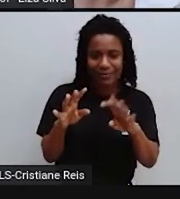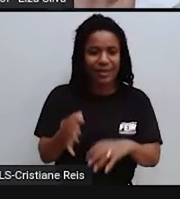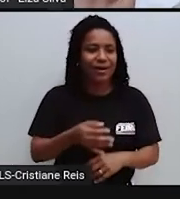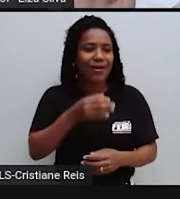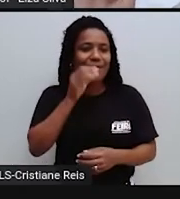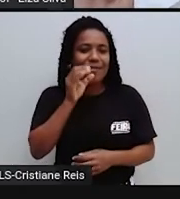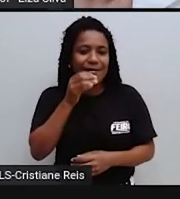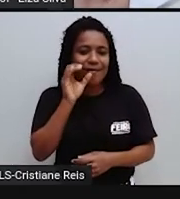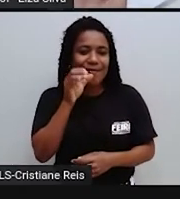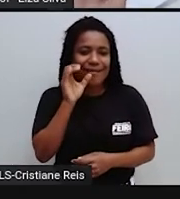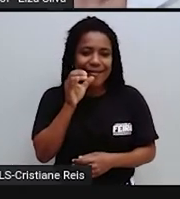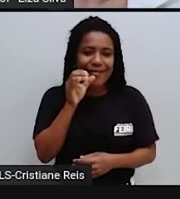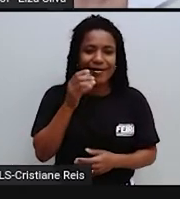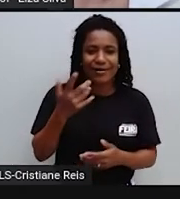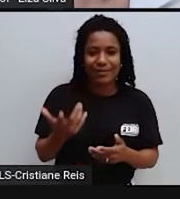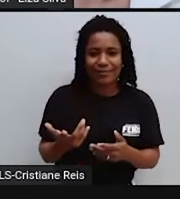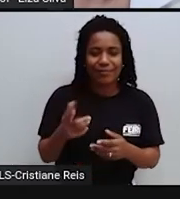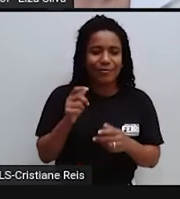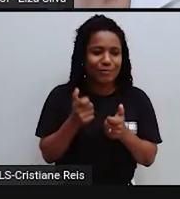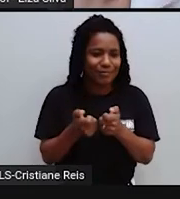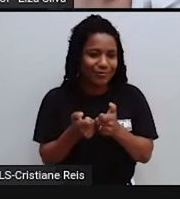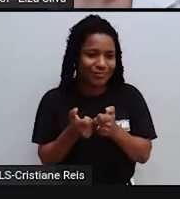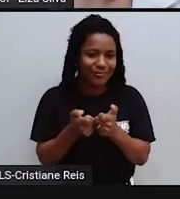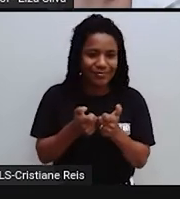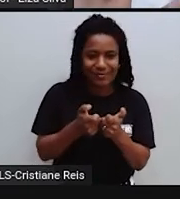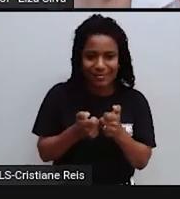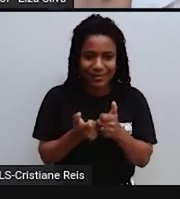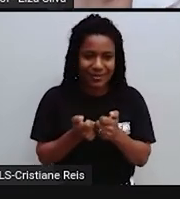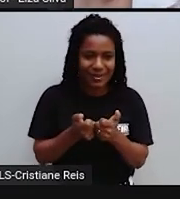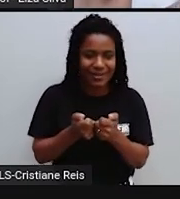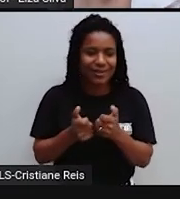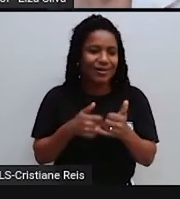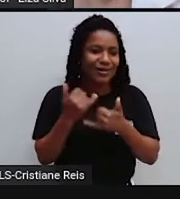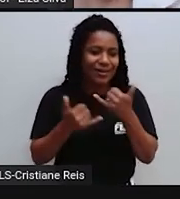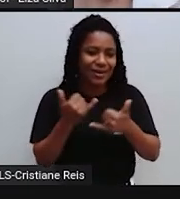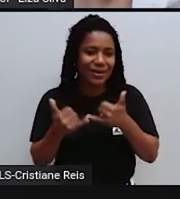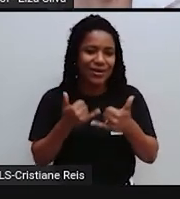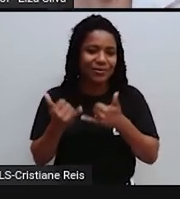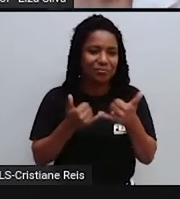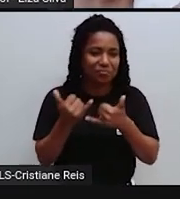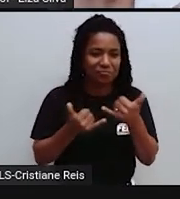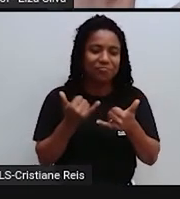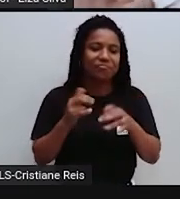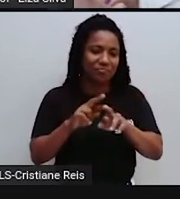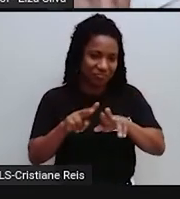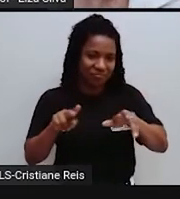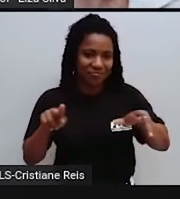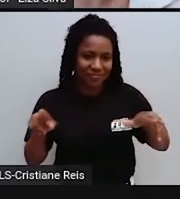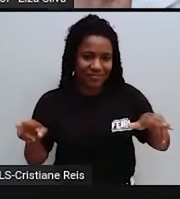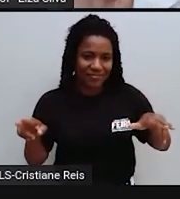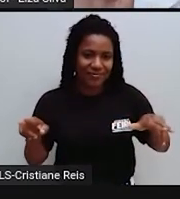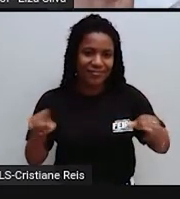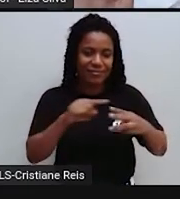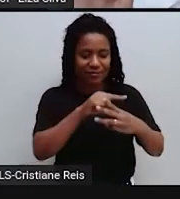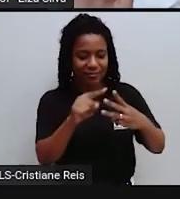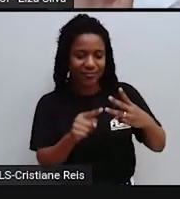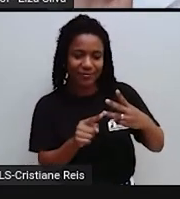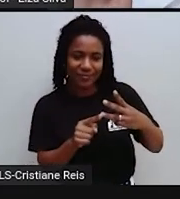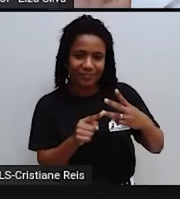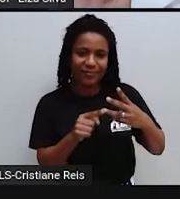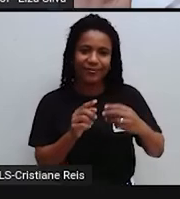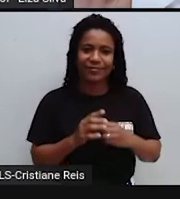beber, play, jogar, trocar, ou melhor, jogar, tocar, brincar, né? Porque ele tem três